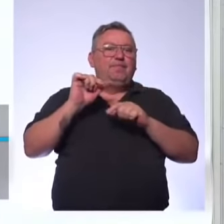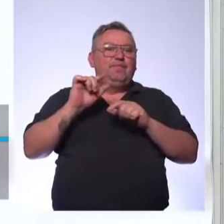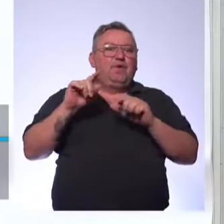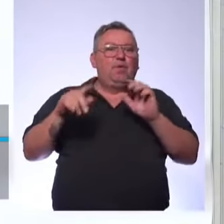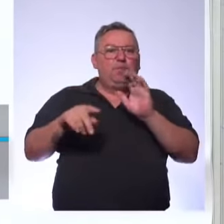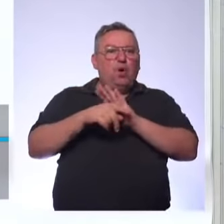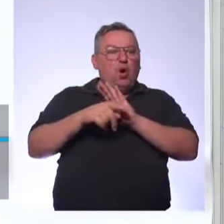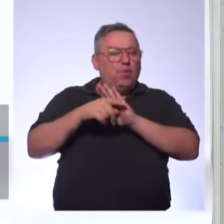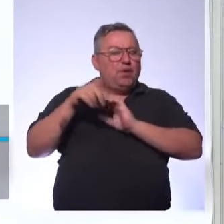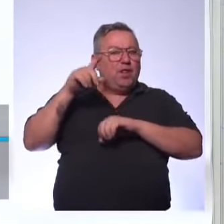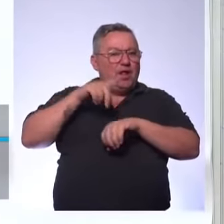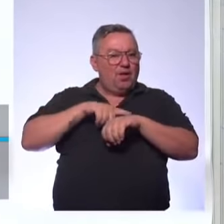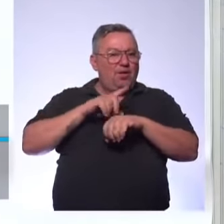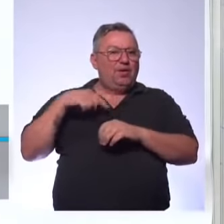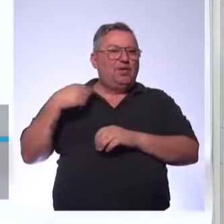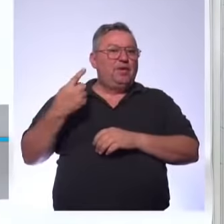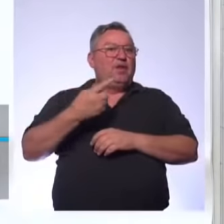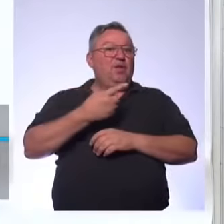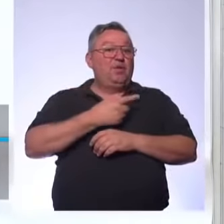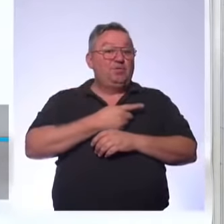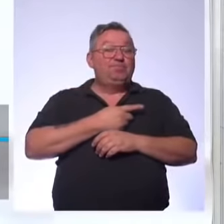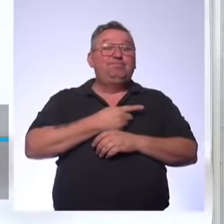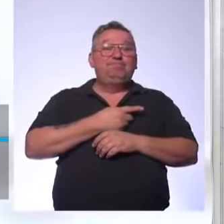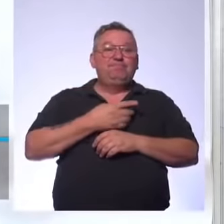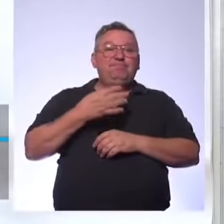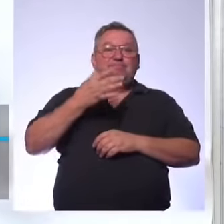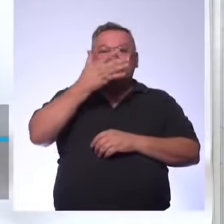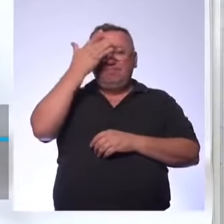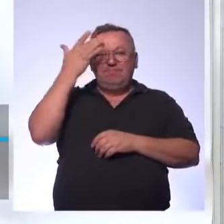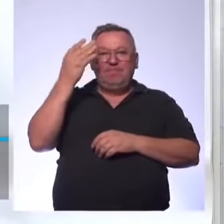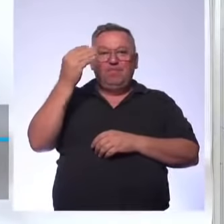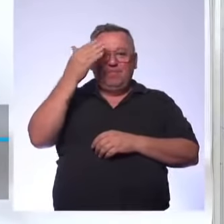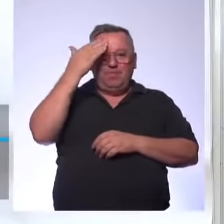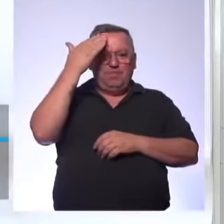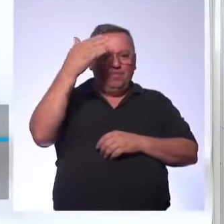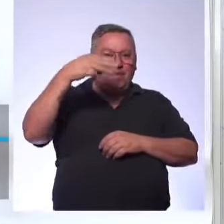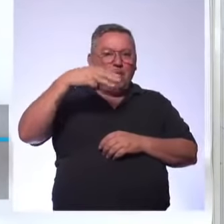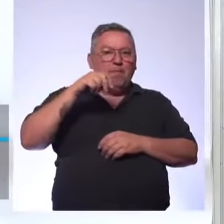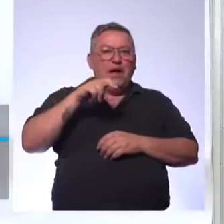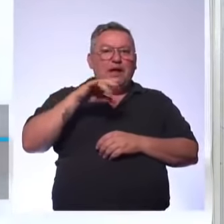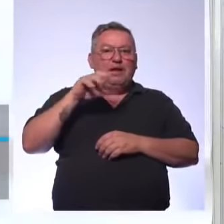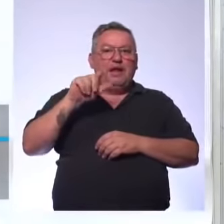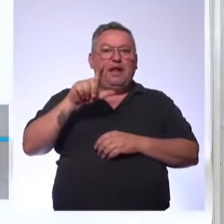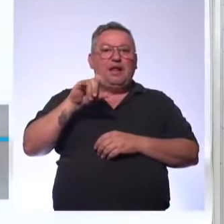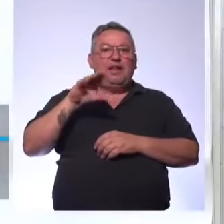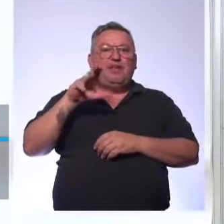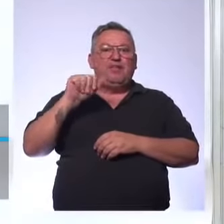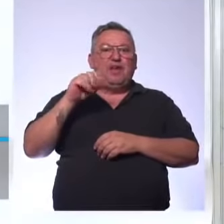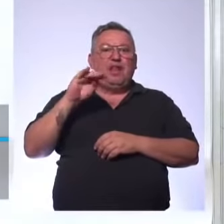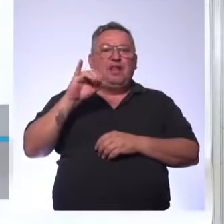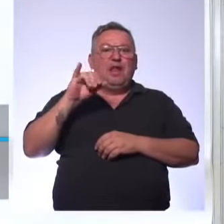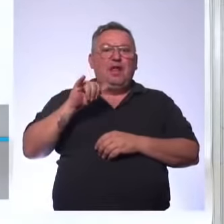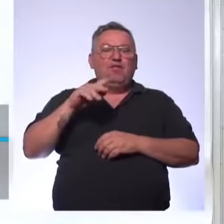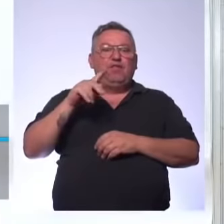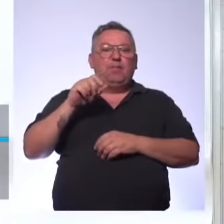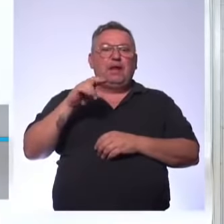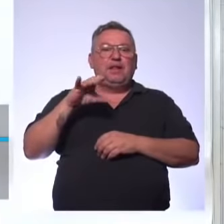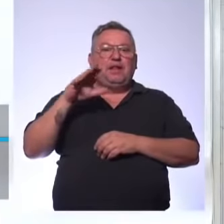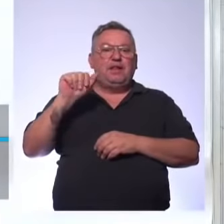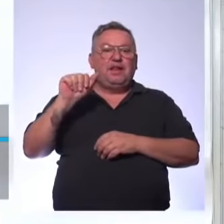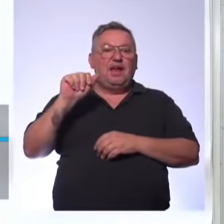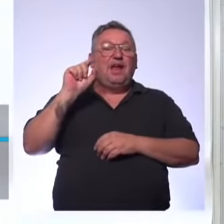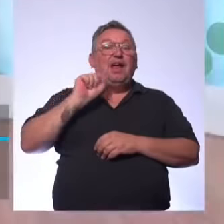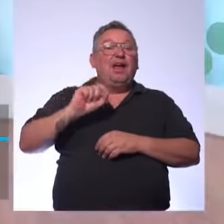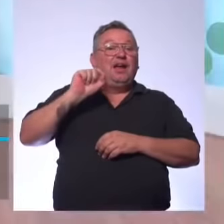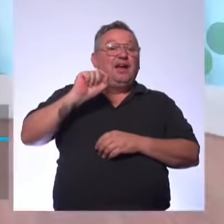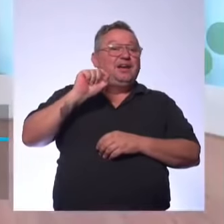elas corrigem aqui na hora para a gente, né? É um pessoal. Muito obrigada à Marília, à Lívia, à Tati, à Patrícia. Quem mais?